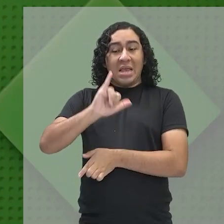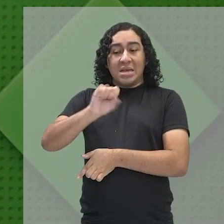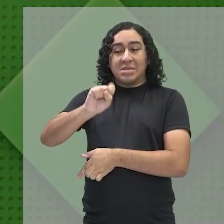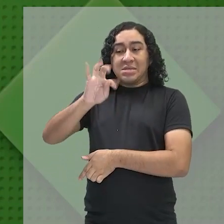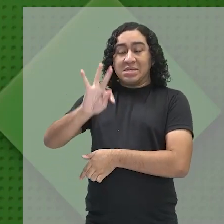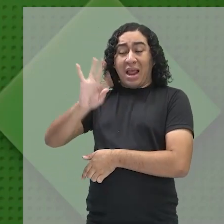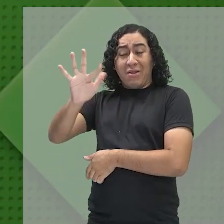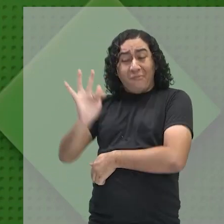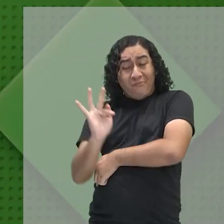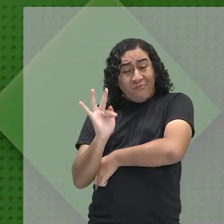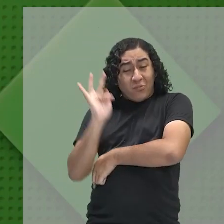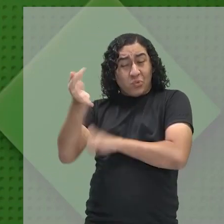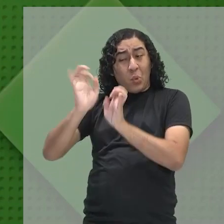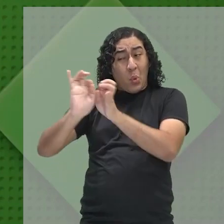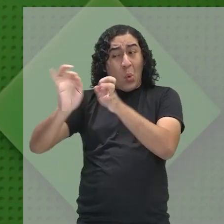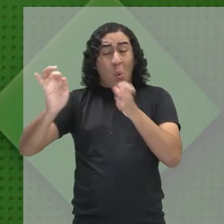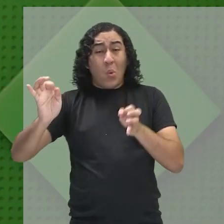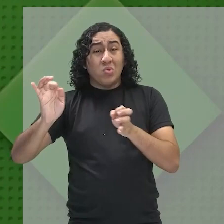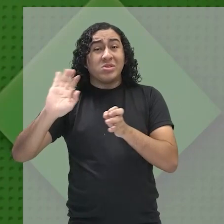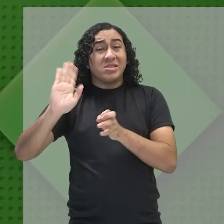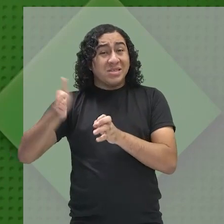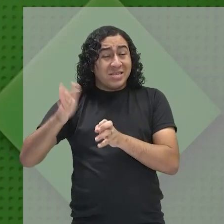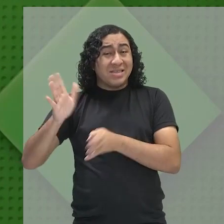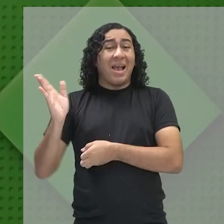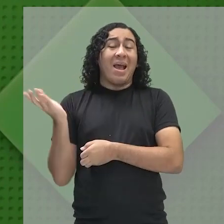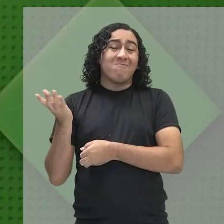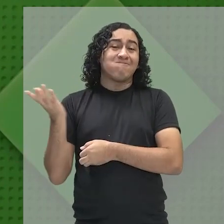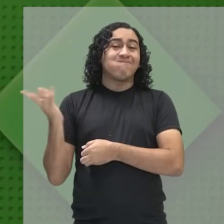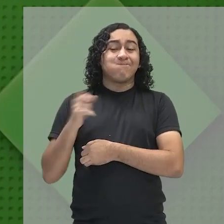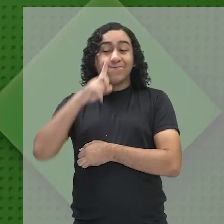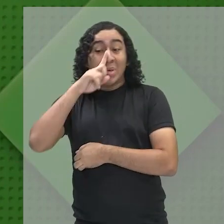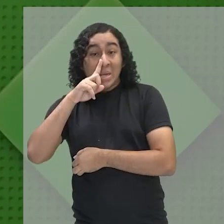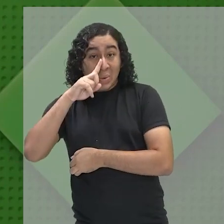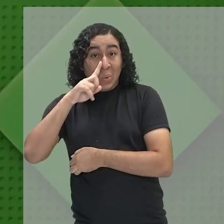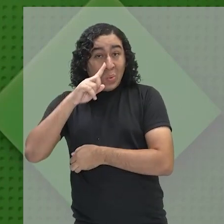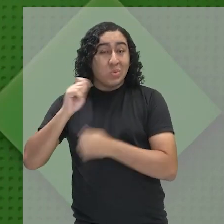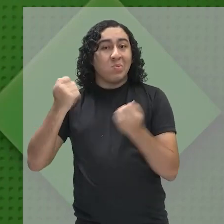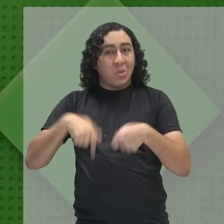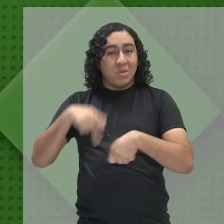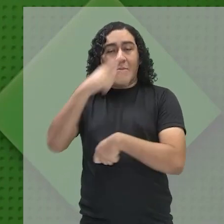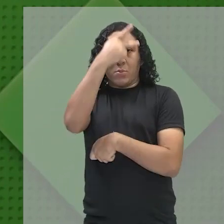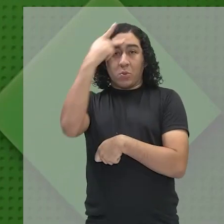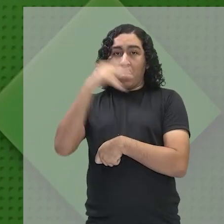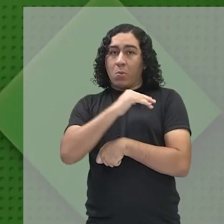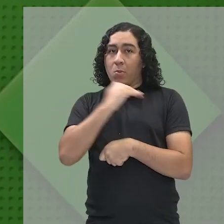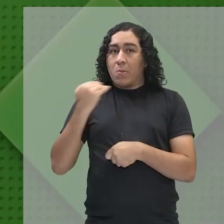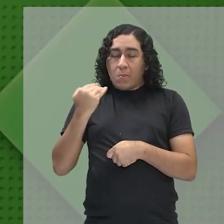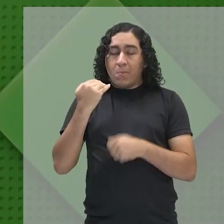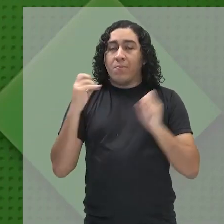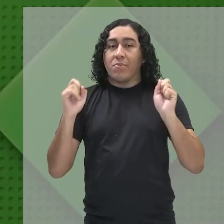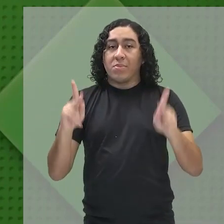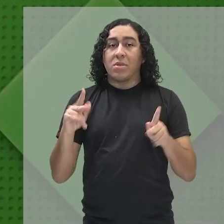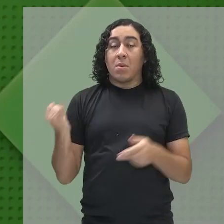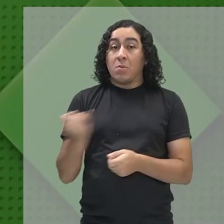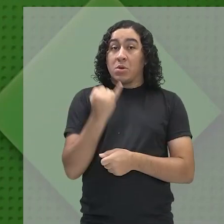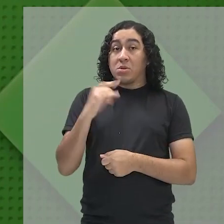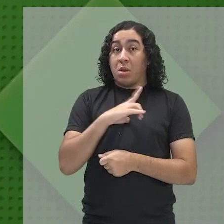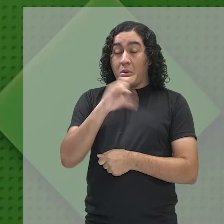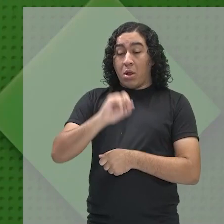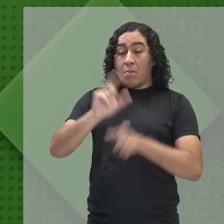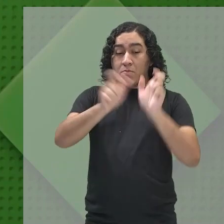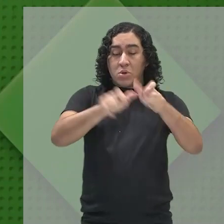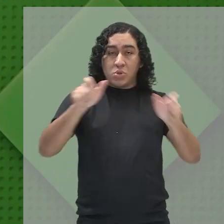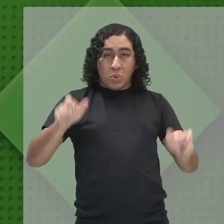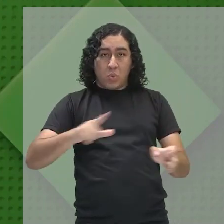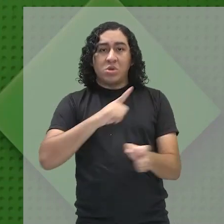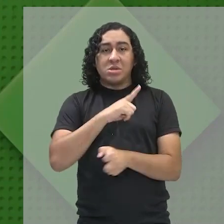pôde observar, pode trazer riscos mais graves, até mesmo a morte, como a gente observou. Então é importante para as pessoas que têm aí